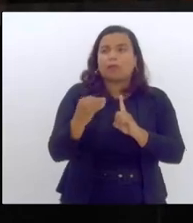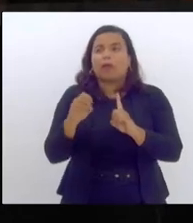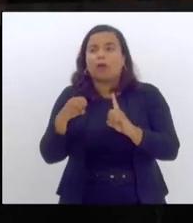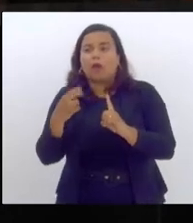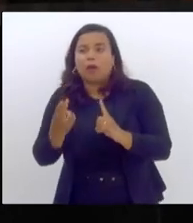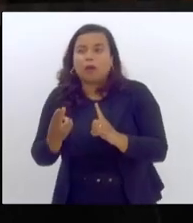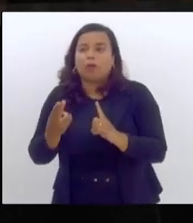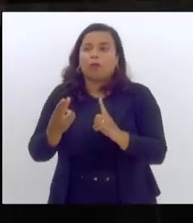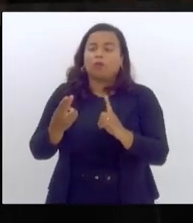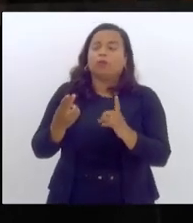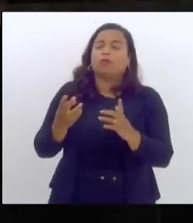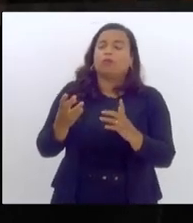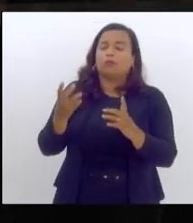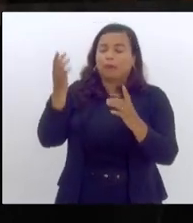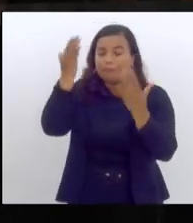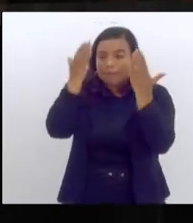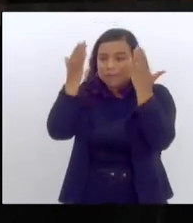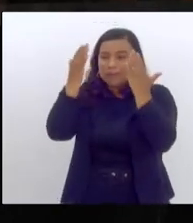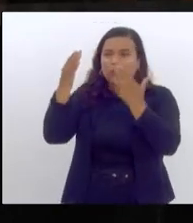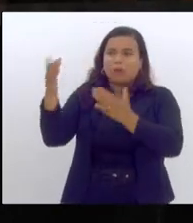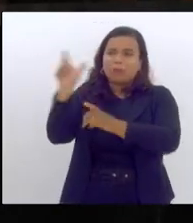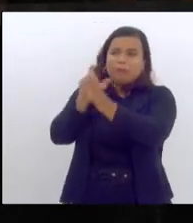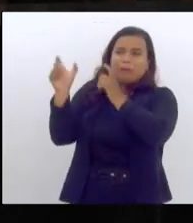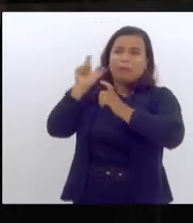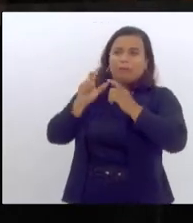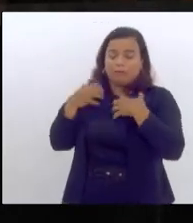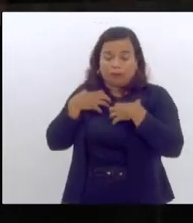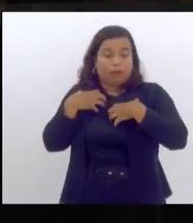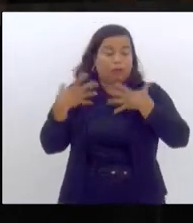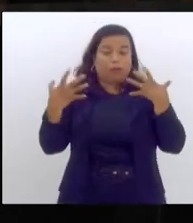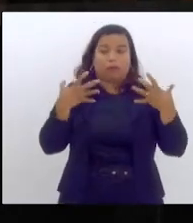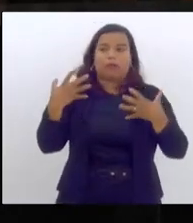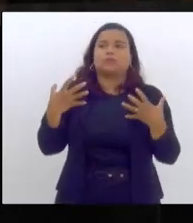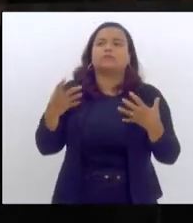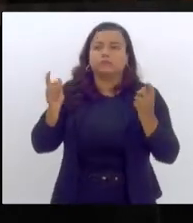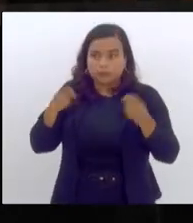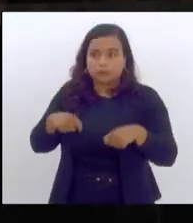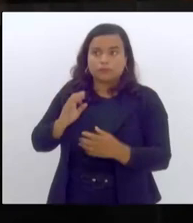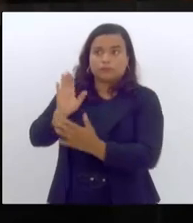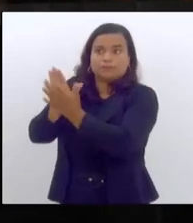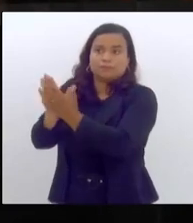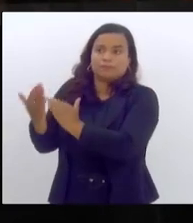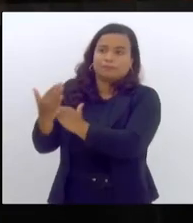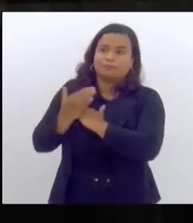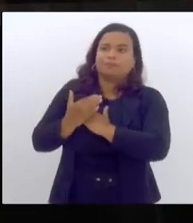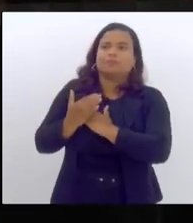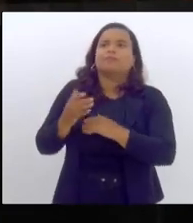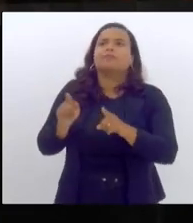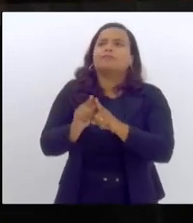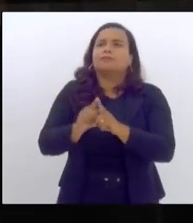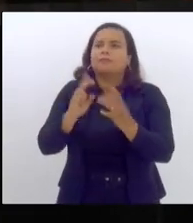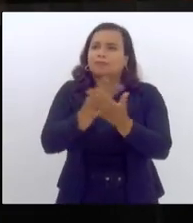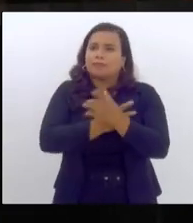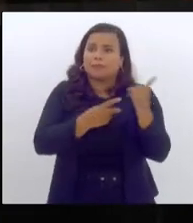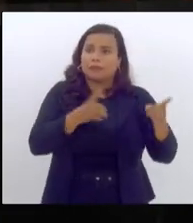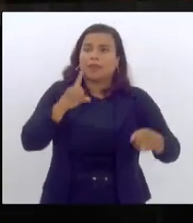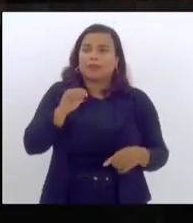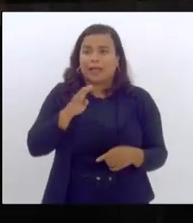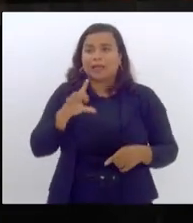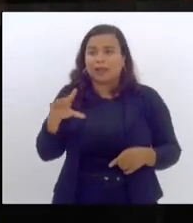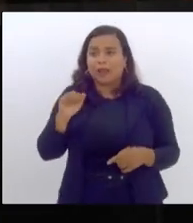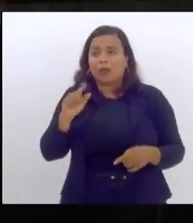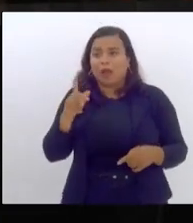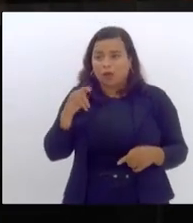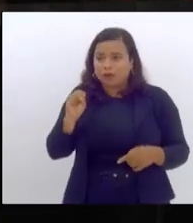seja sexual, enfim. E quando a gente vê, senhora presidenta, inclusive o caso aí do Daniel Alves, jogador de